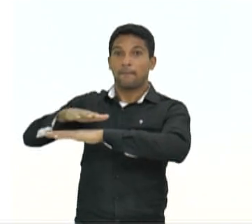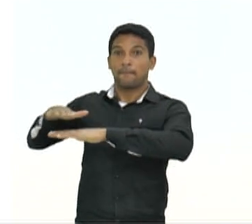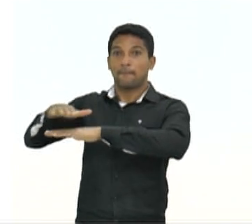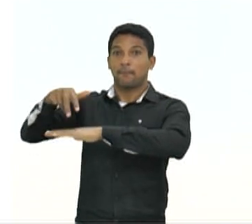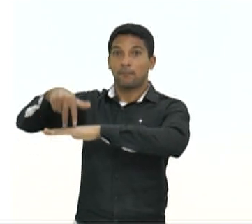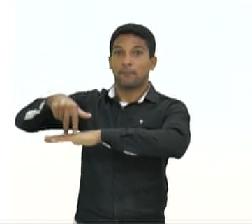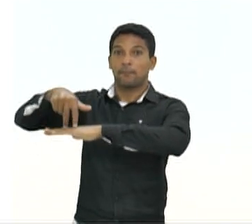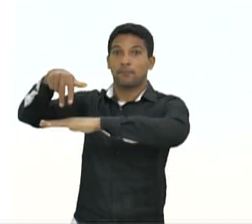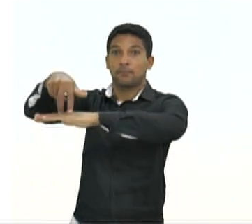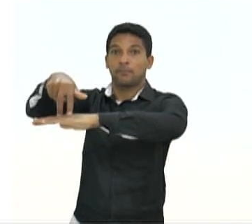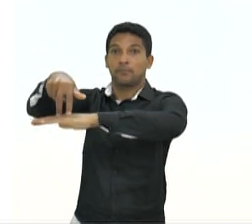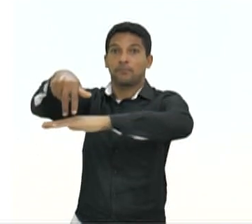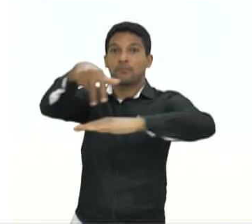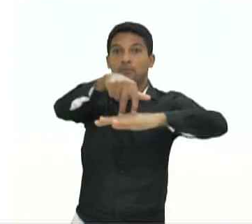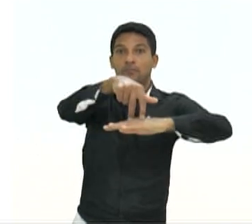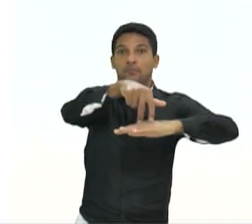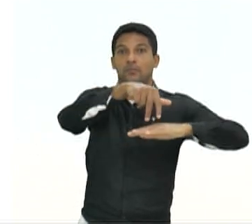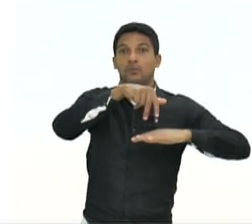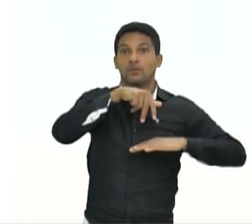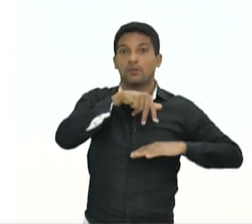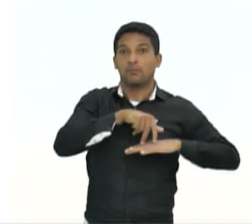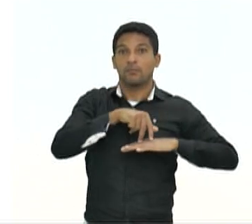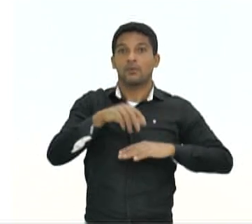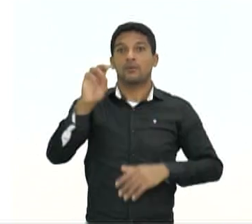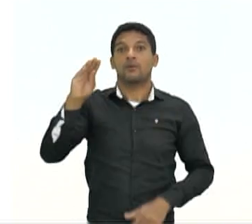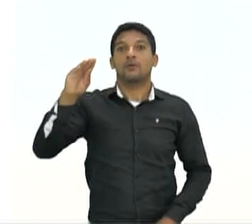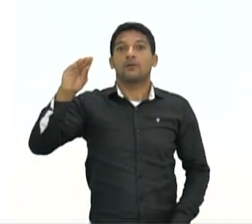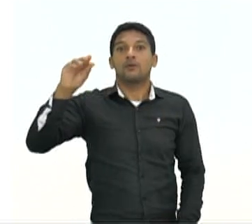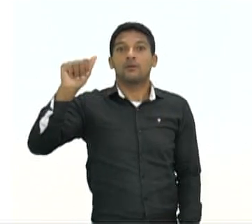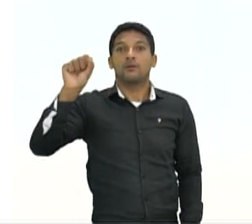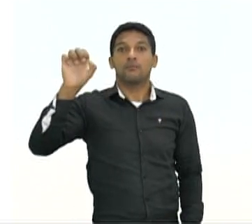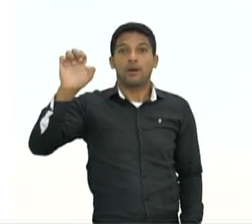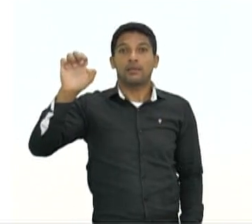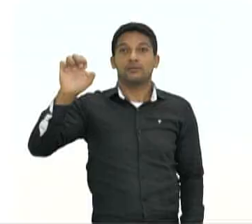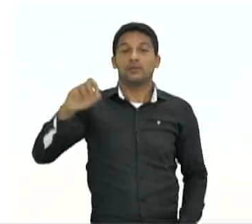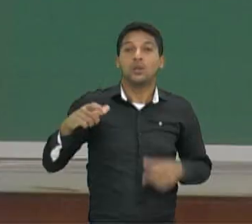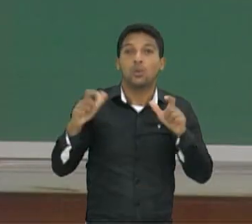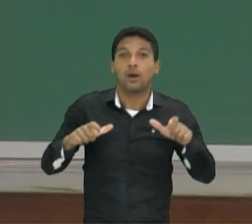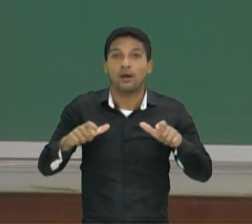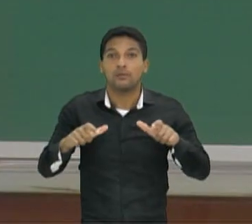delas tem essa distância entre elas. E a distância entre o arremessador e o rebatedor é de